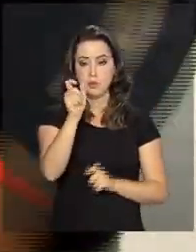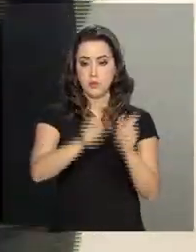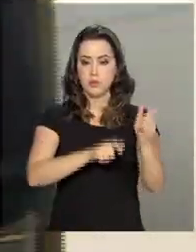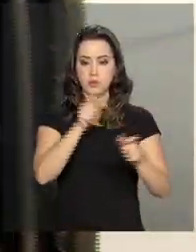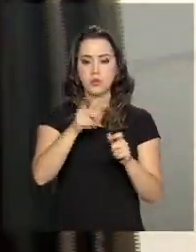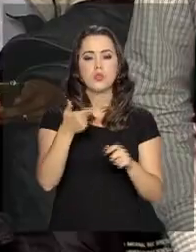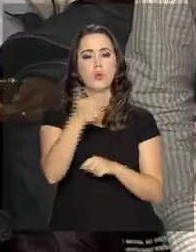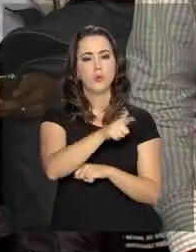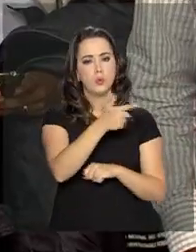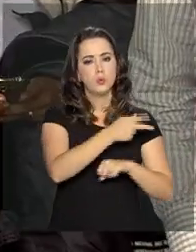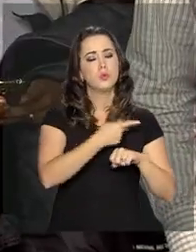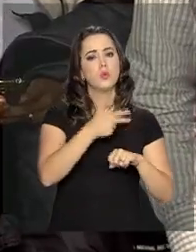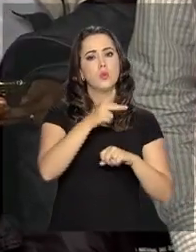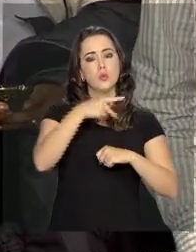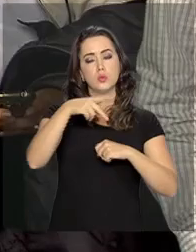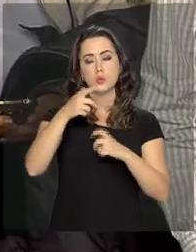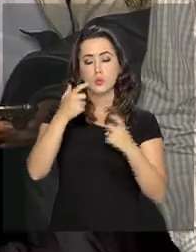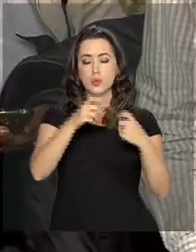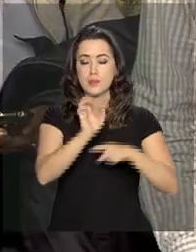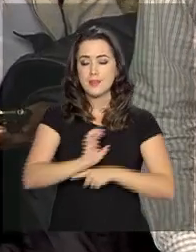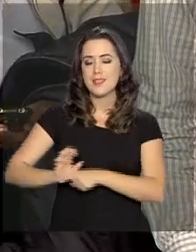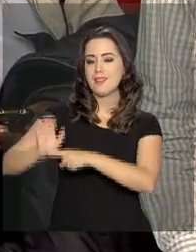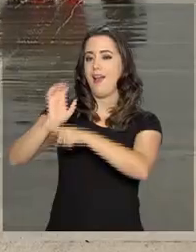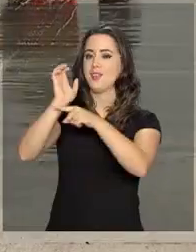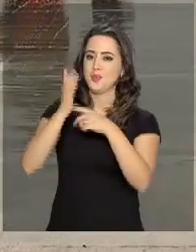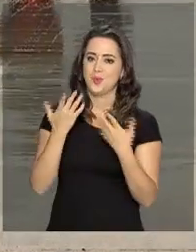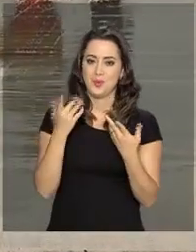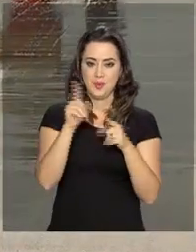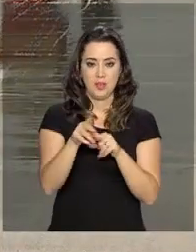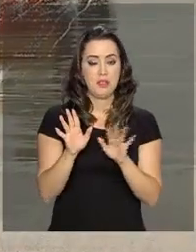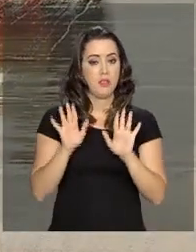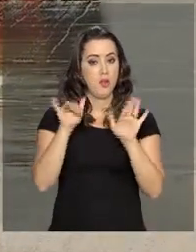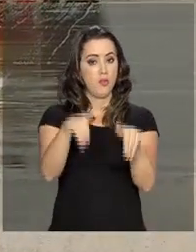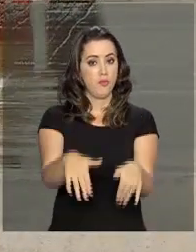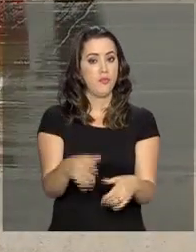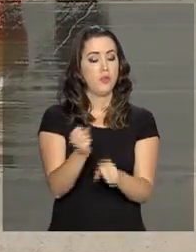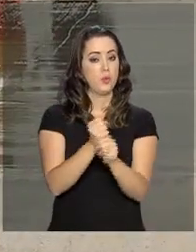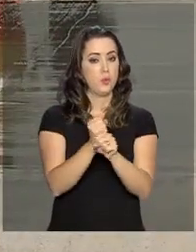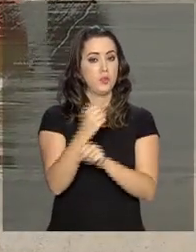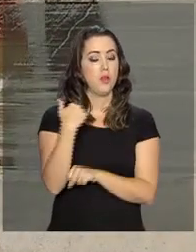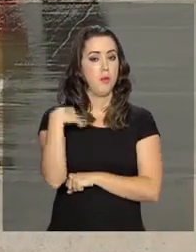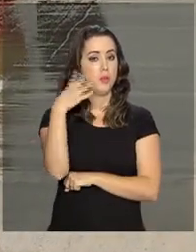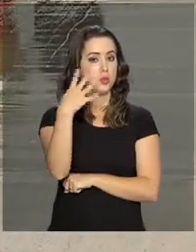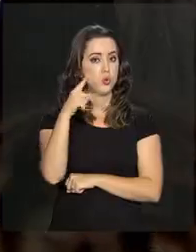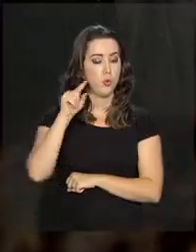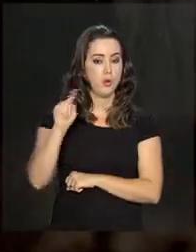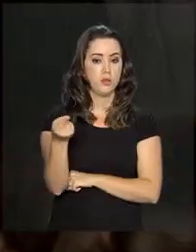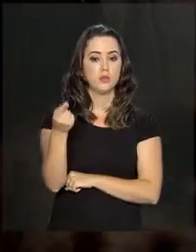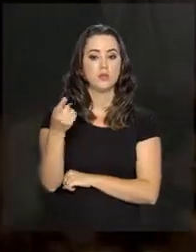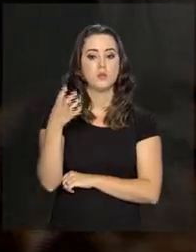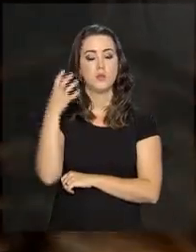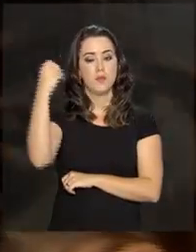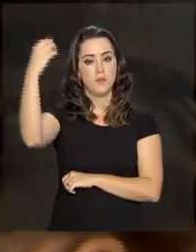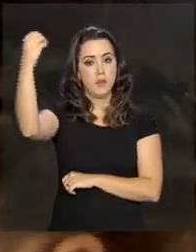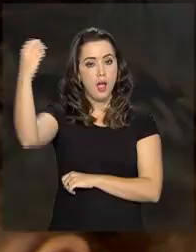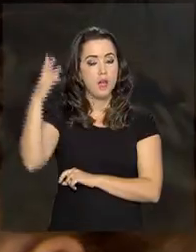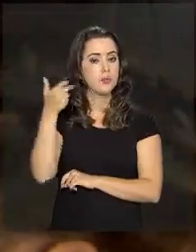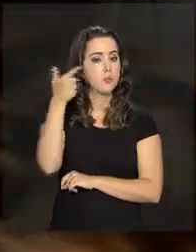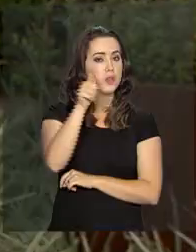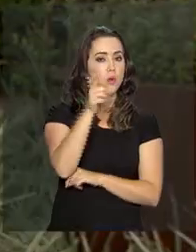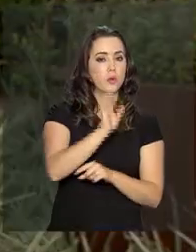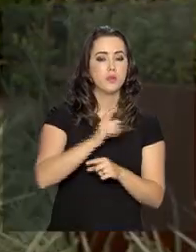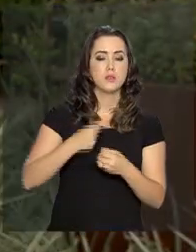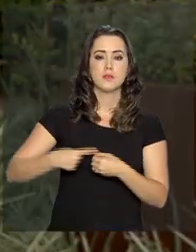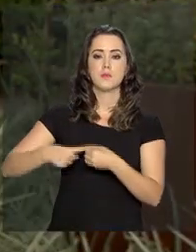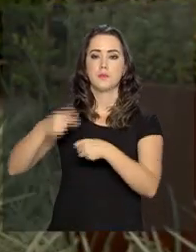de interiorização. A expectativa é que até o fim do ano, mais de 4 mil imigrantes sejam levados de Boa Vista para outras cidades